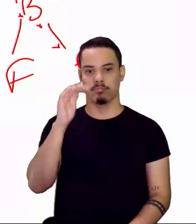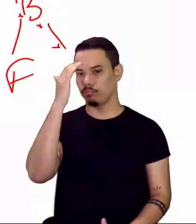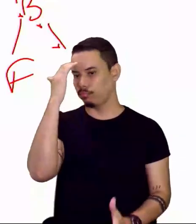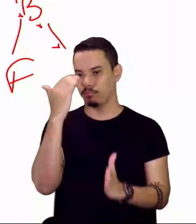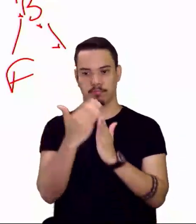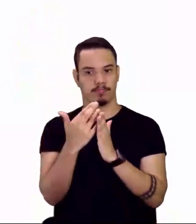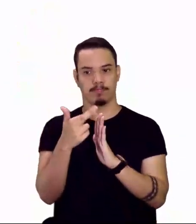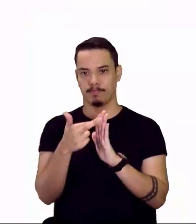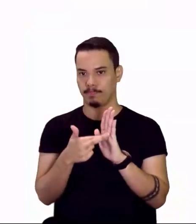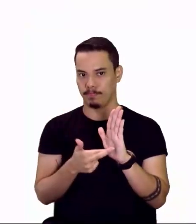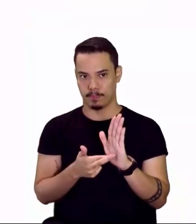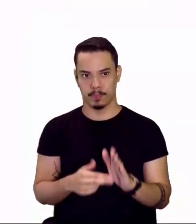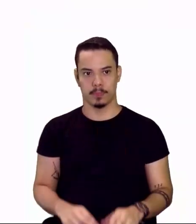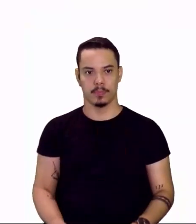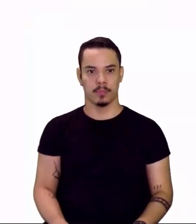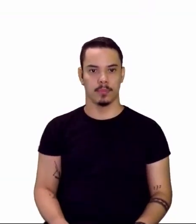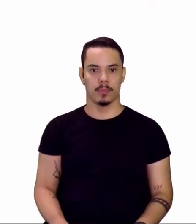regra.